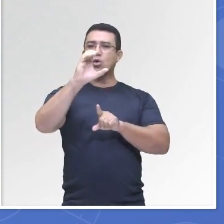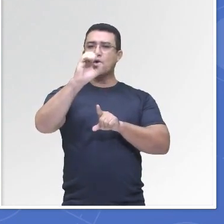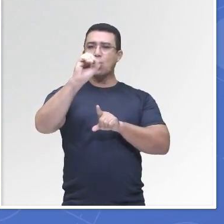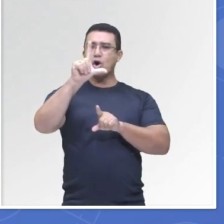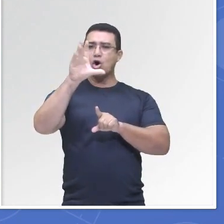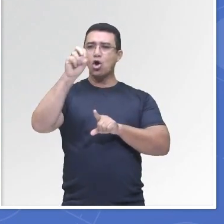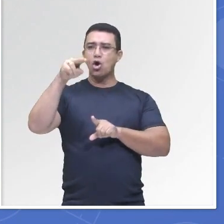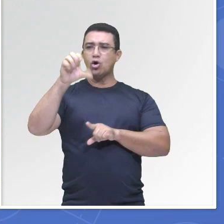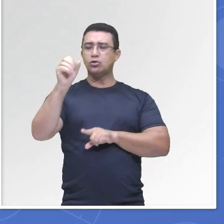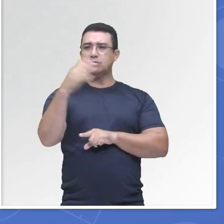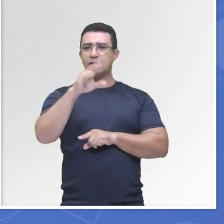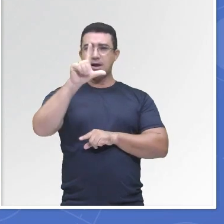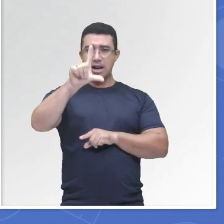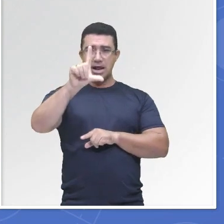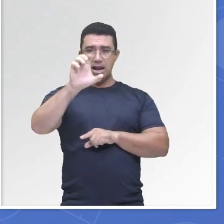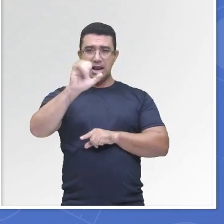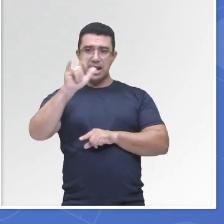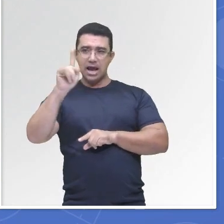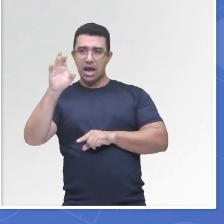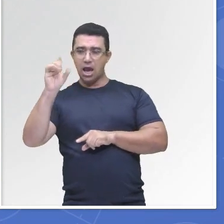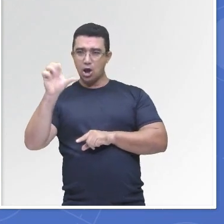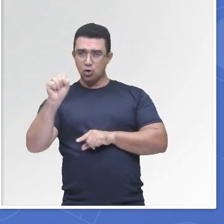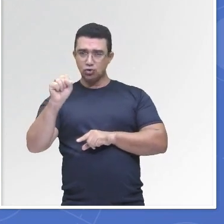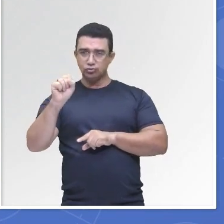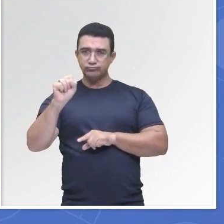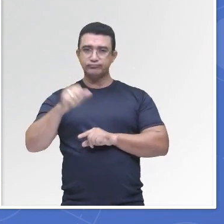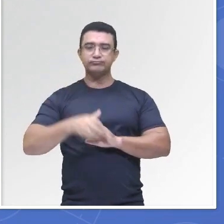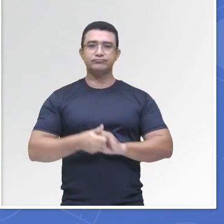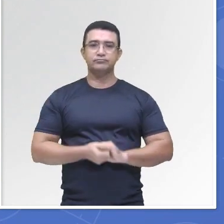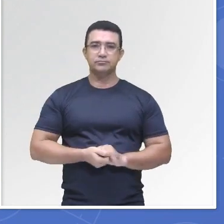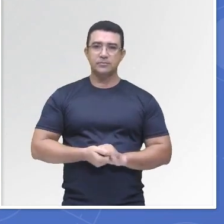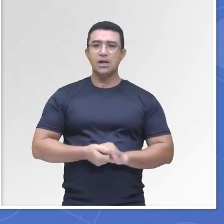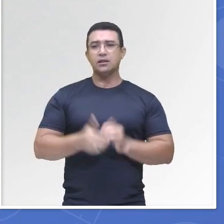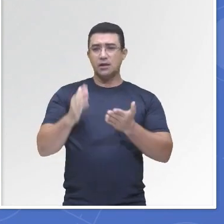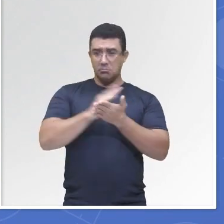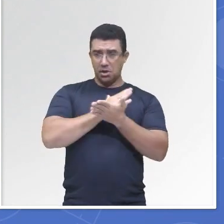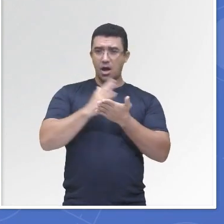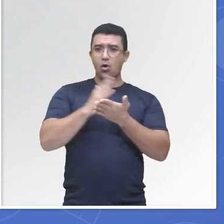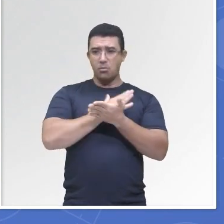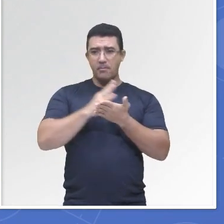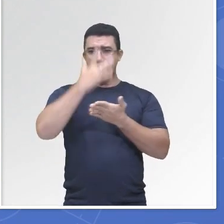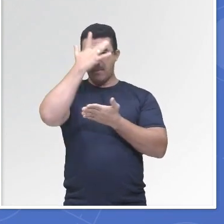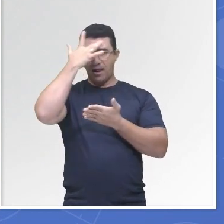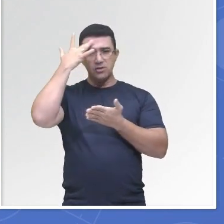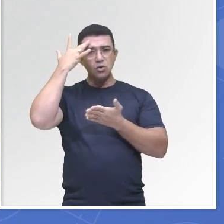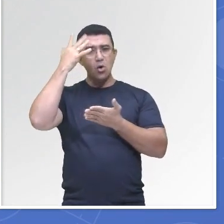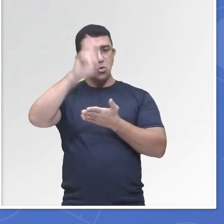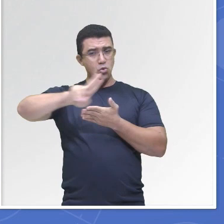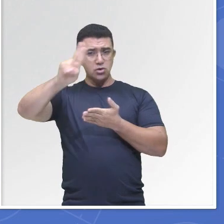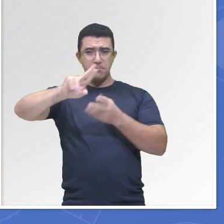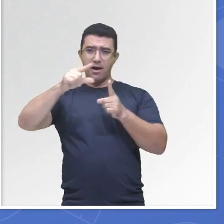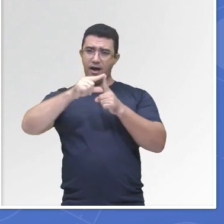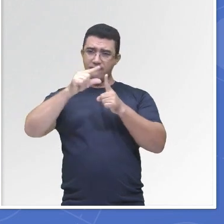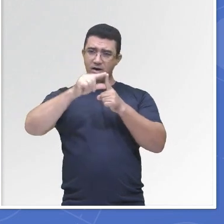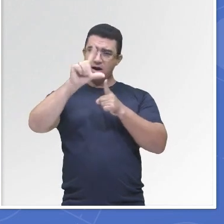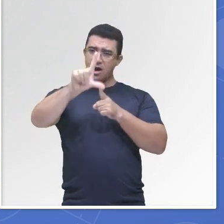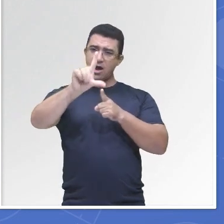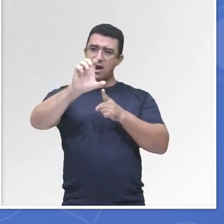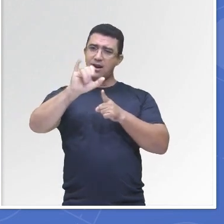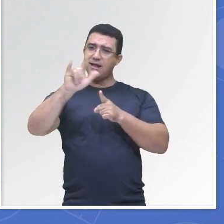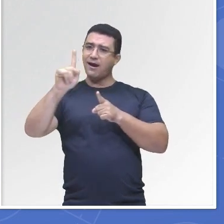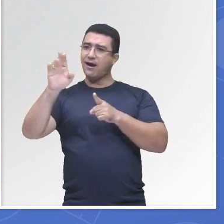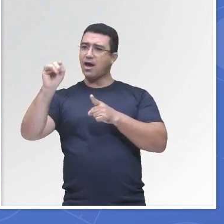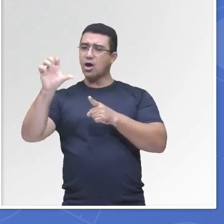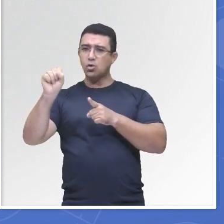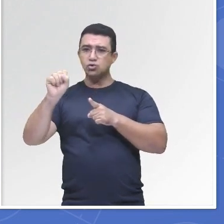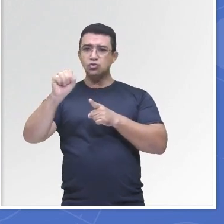aí da Igreja Católica sabe que essa palavra ainda é utilizada nos dias atuais para indicar a mesma coisa, que leigo é aquele